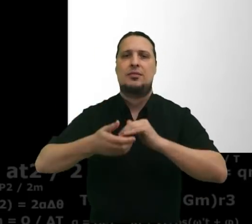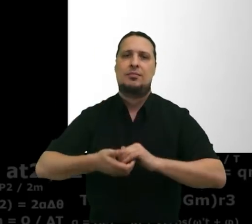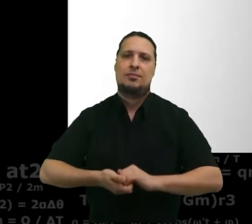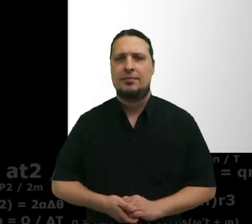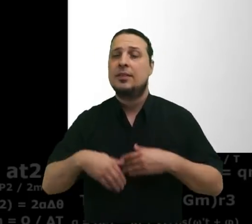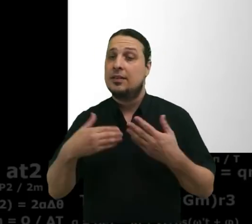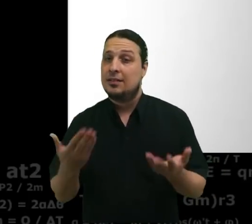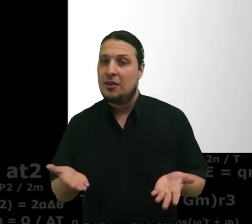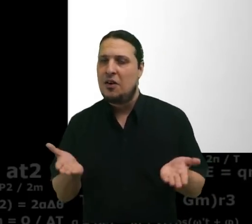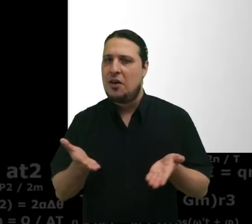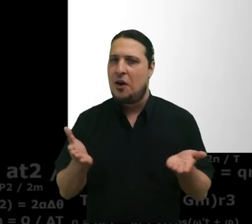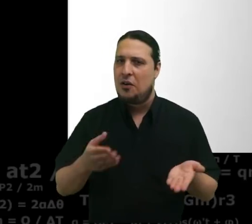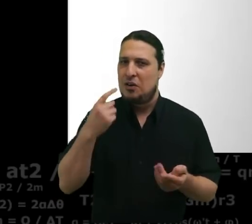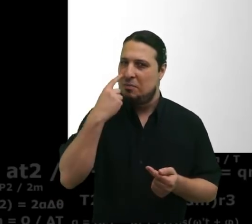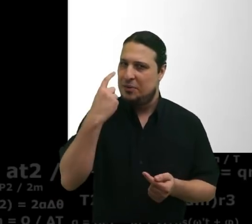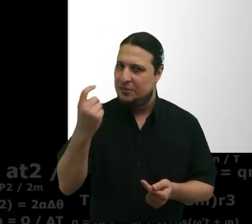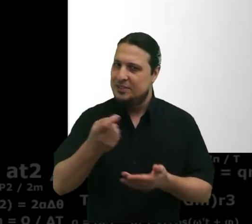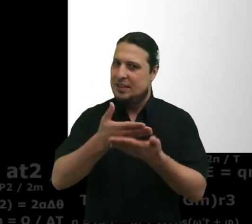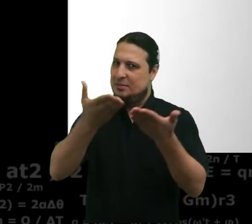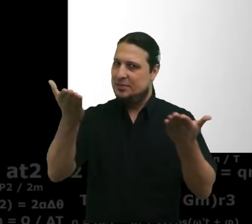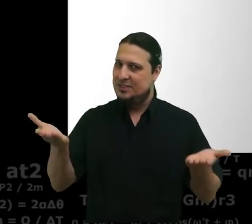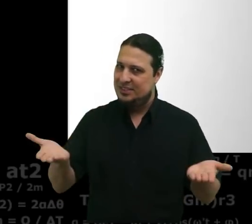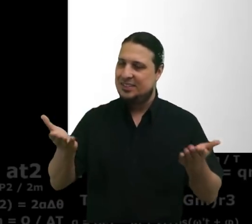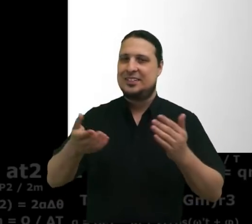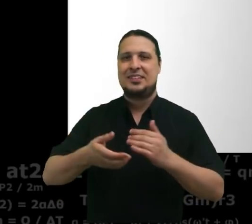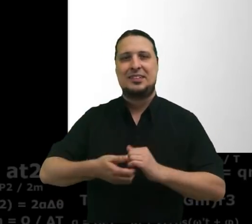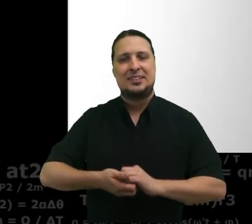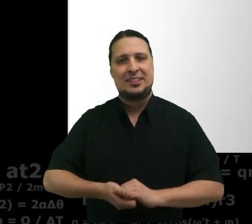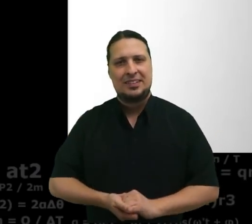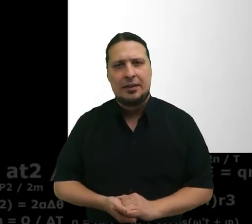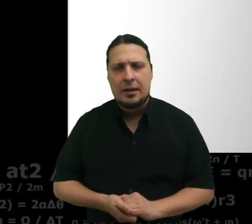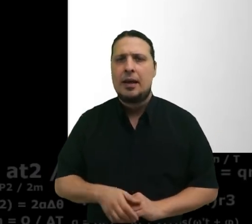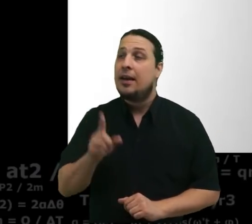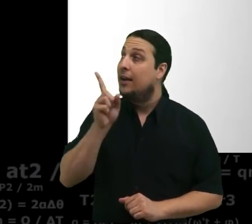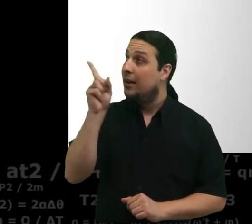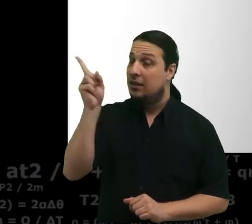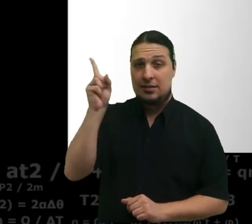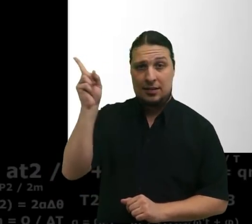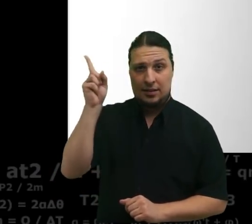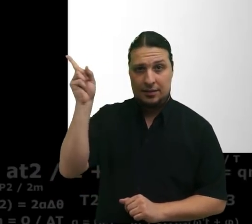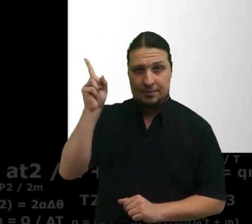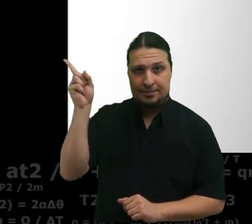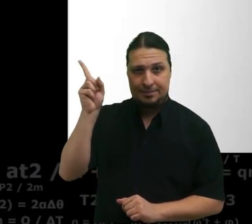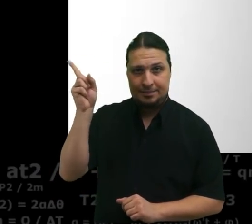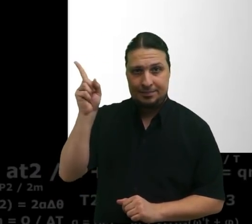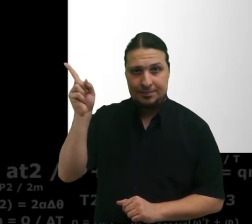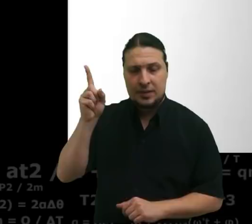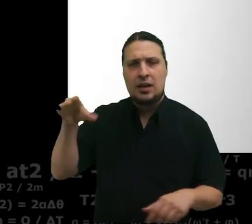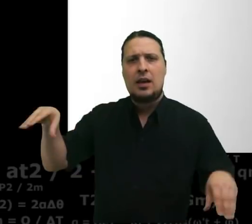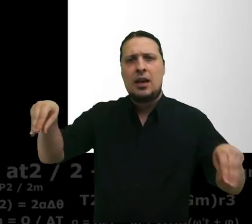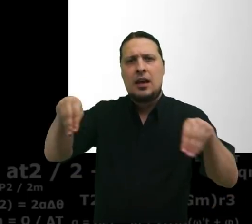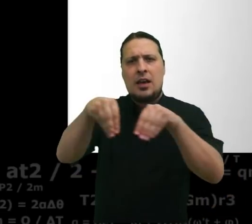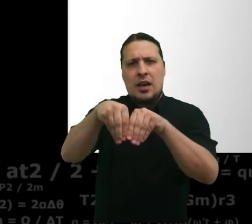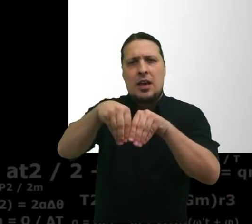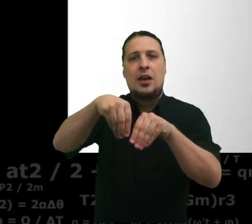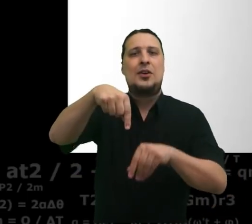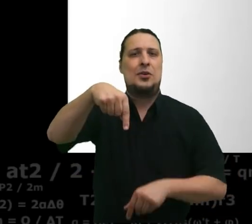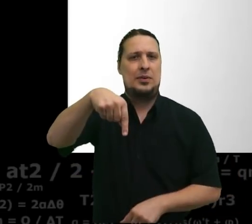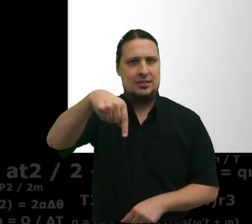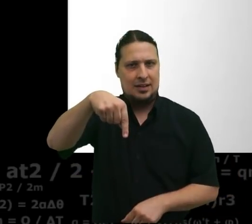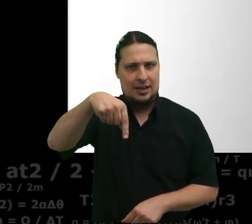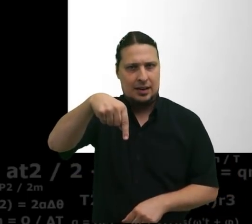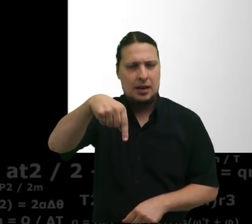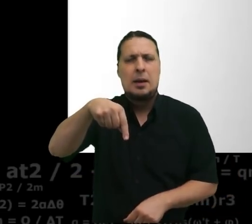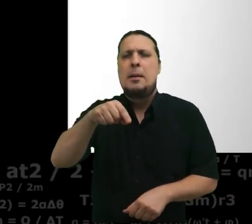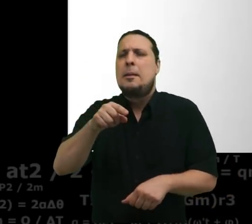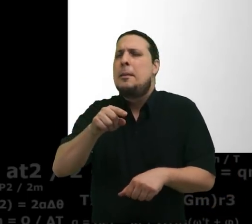O buraco negro no centro desse quasar tem 800 milhões de vezes a massa do Sol, já